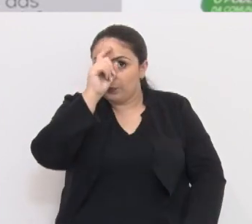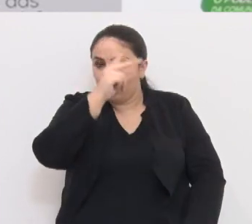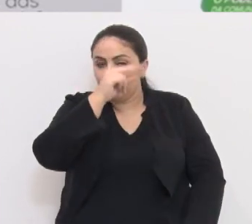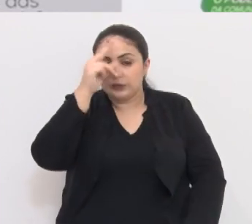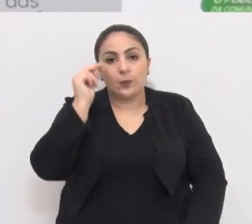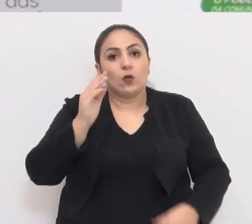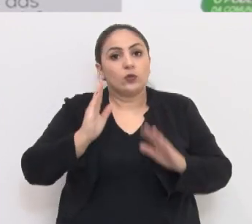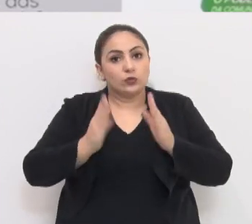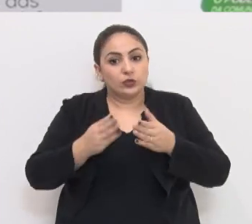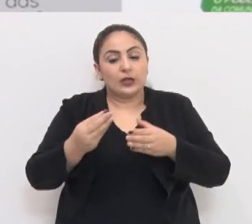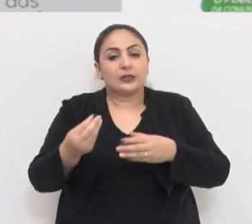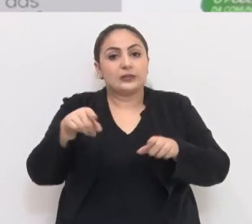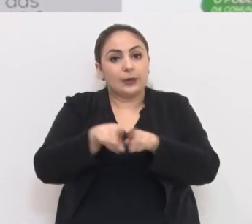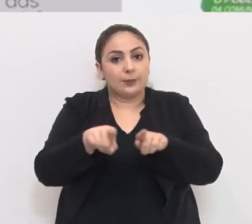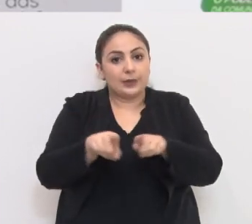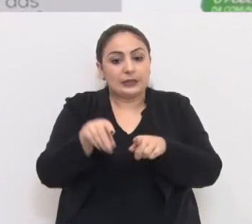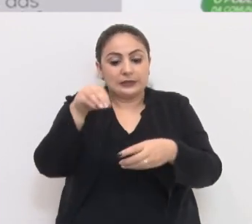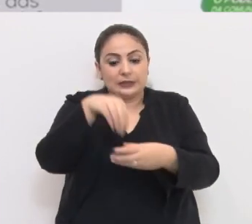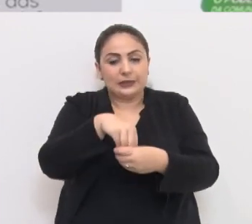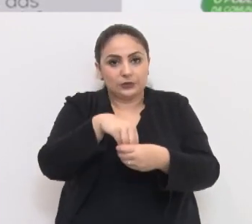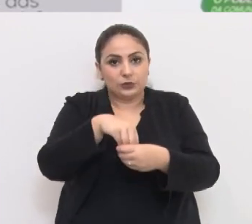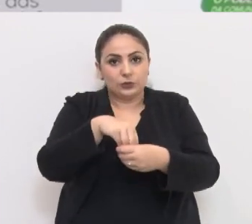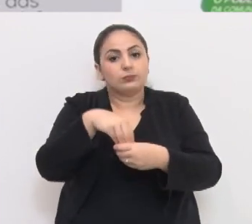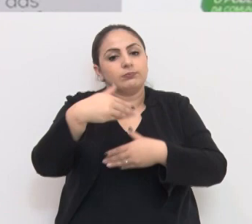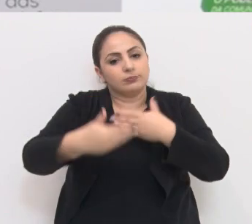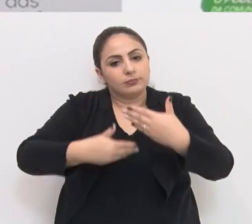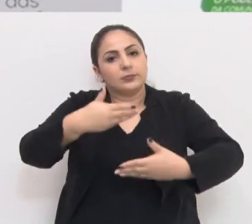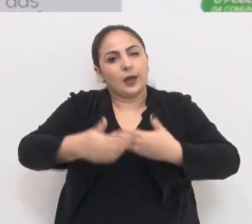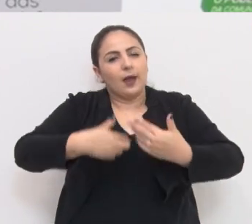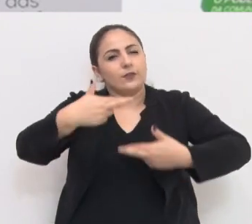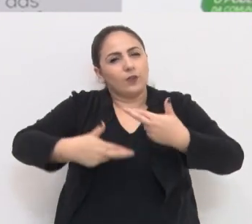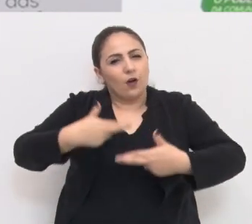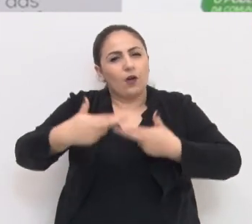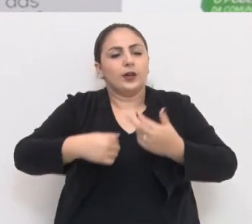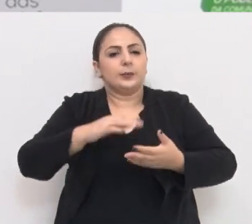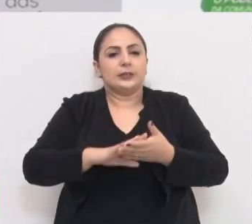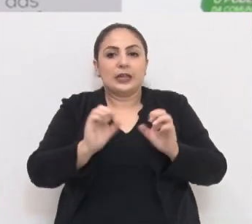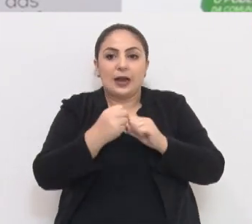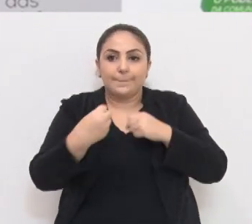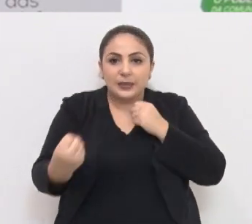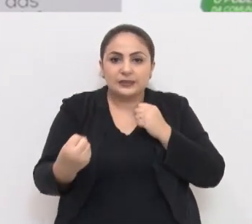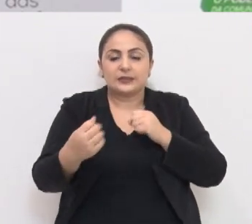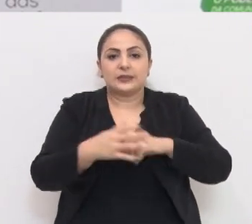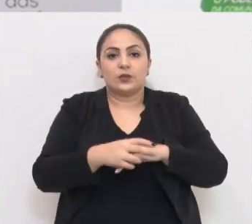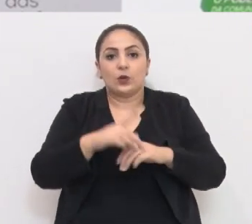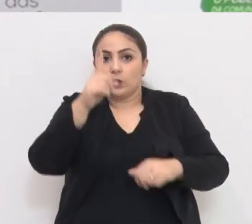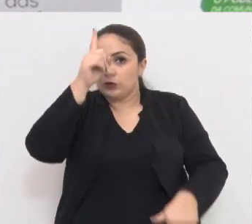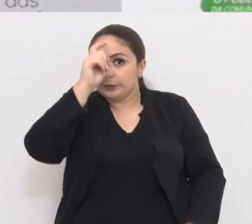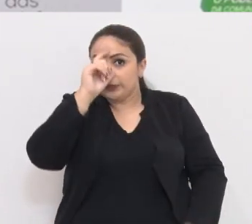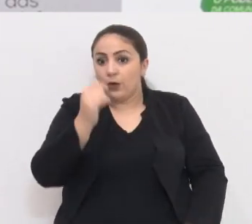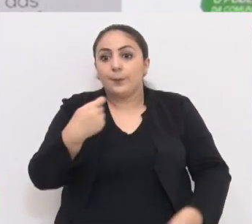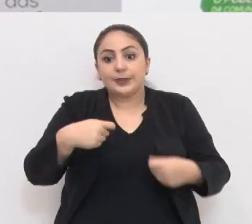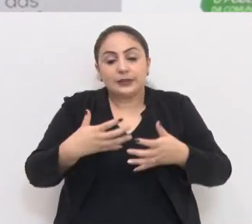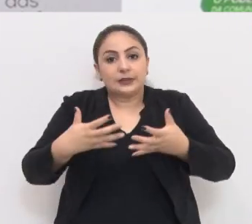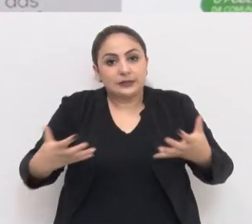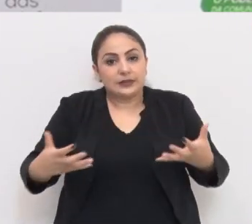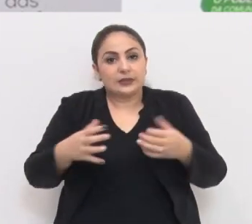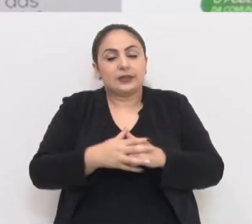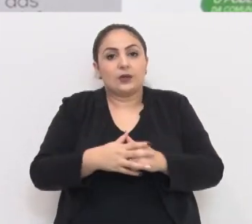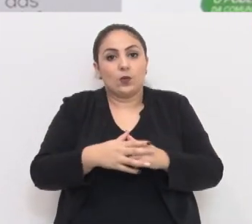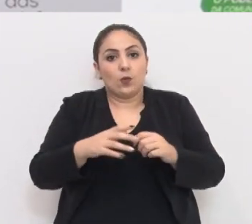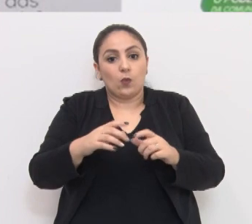Hospital Municipal e já entrando também nesse ritmo, né, de reforma e de ampliação, onde o hospital